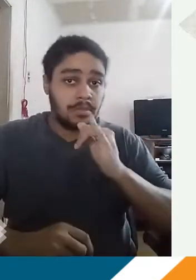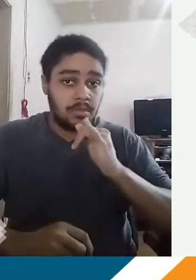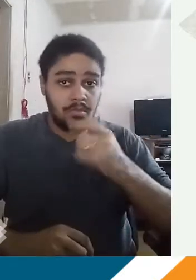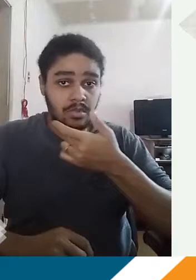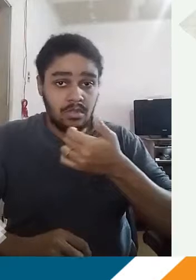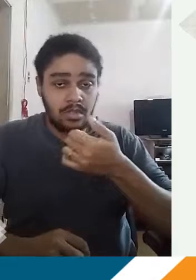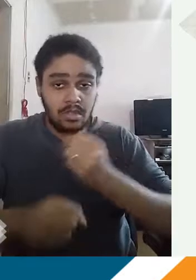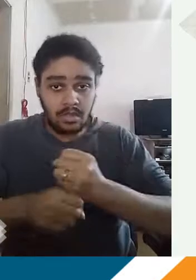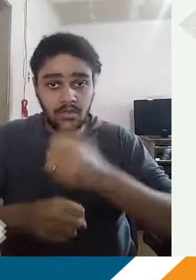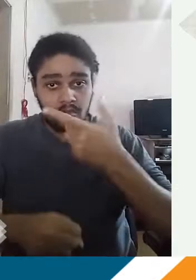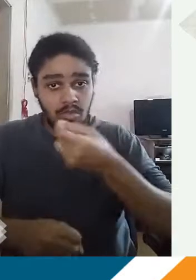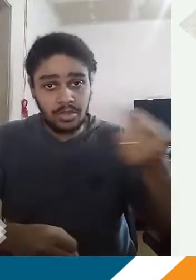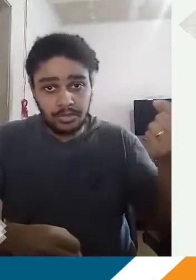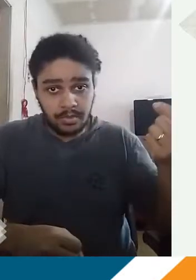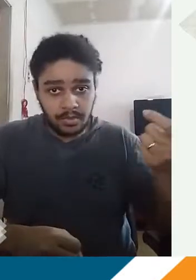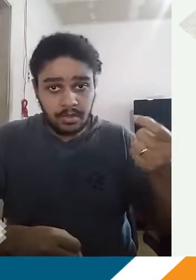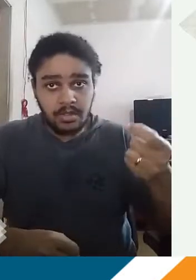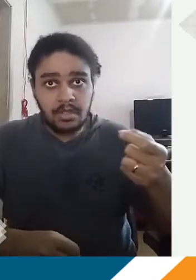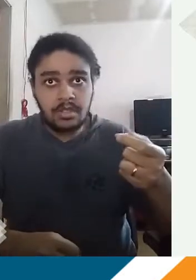exemplo, em 2000,